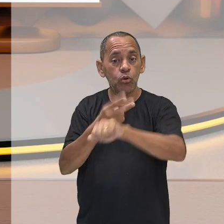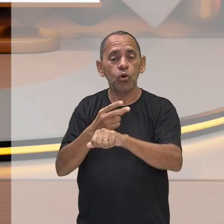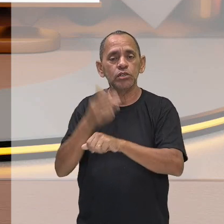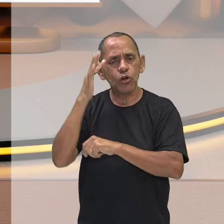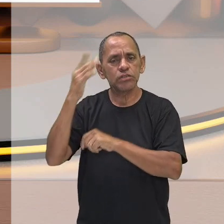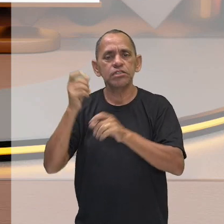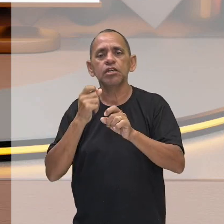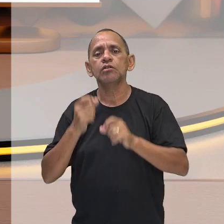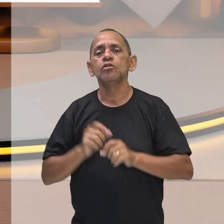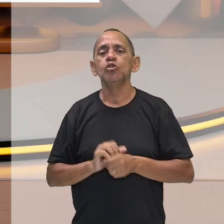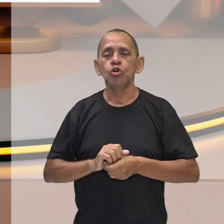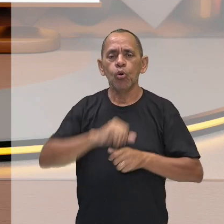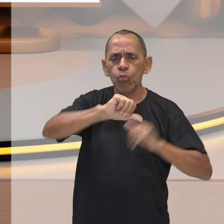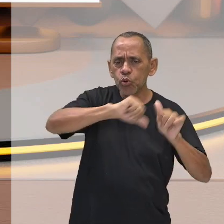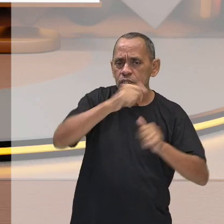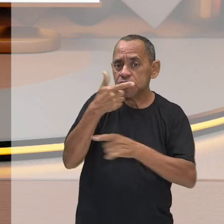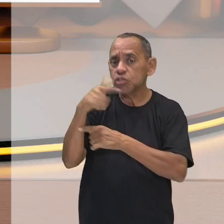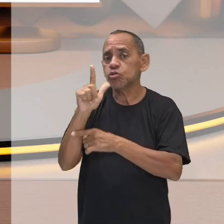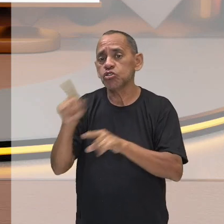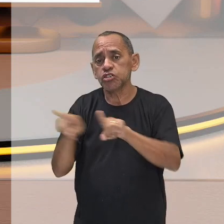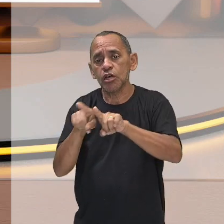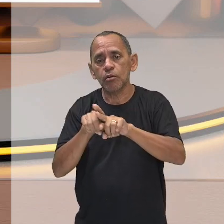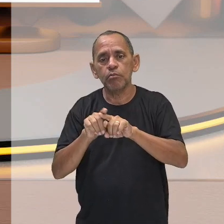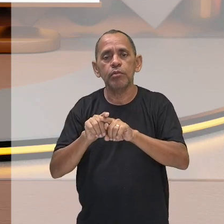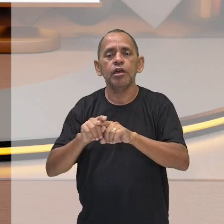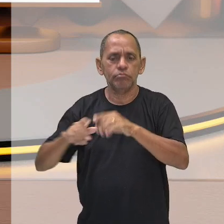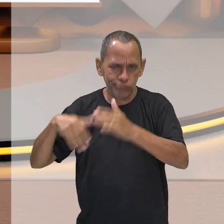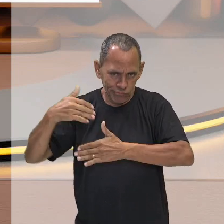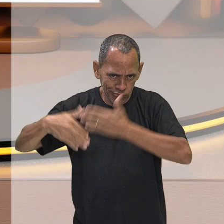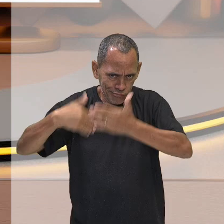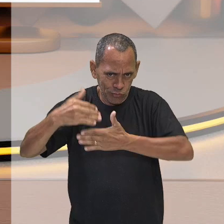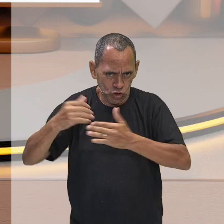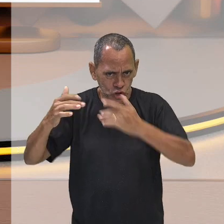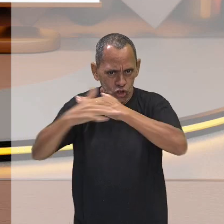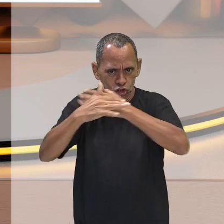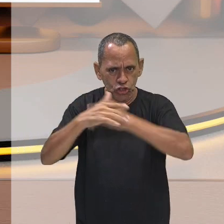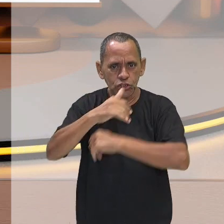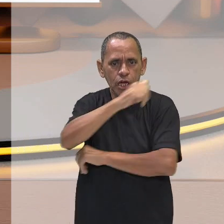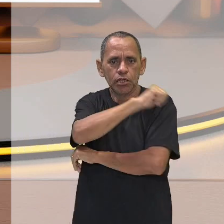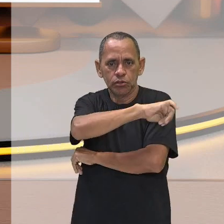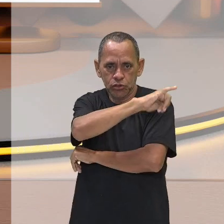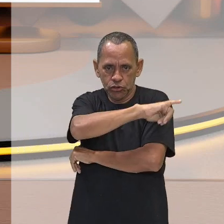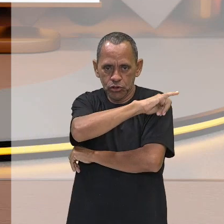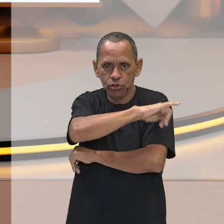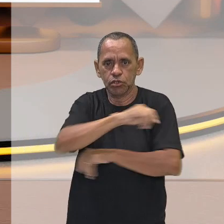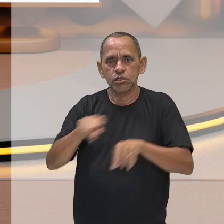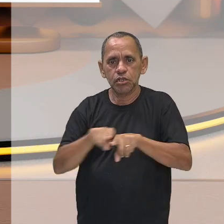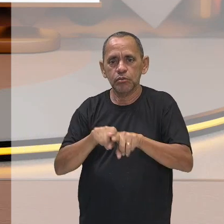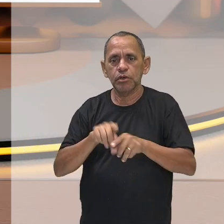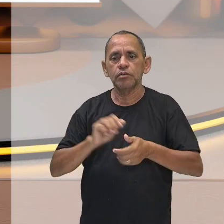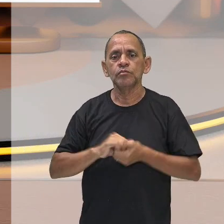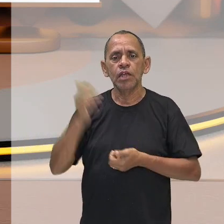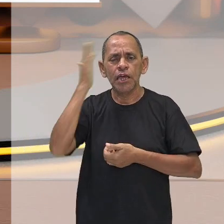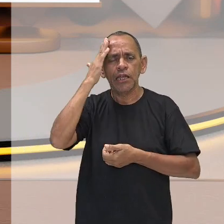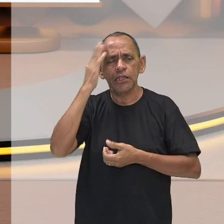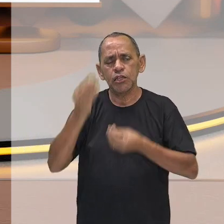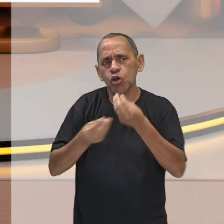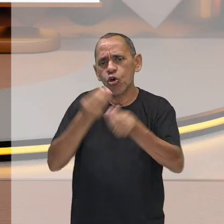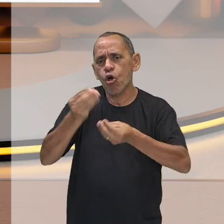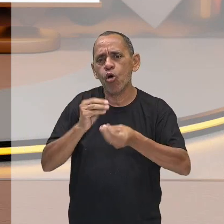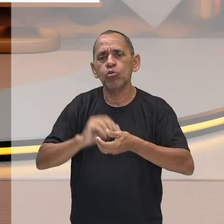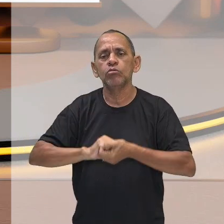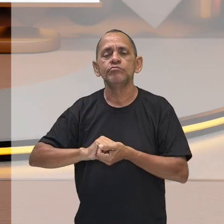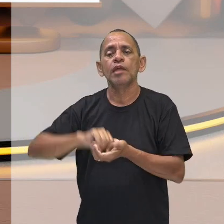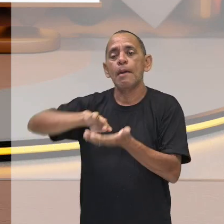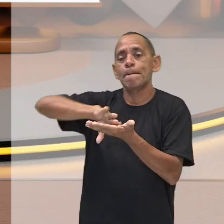ocorrerão outras mudanças no intuito de modernizar a cidade do Rio de Janeiro, tá, gente? Entendam como modernizar,